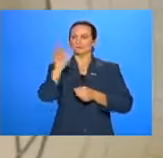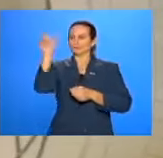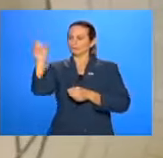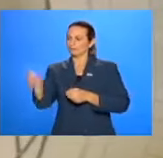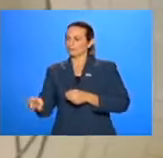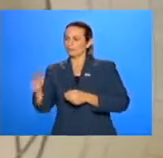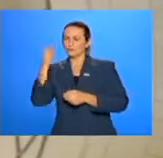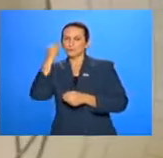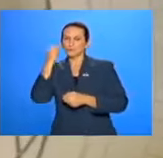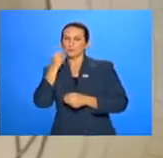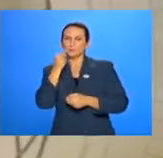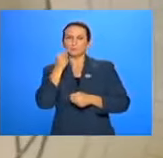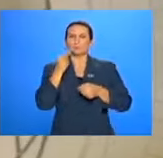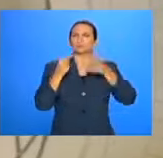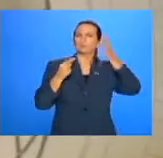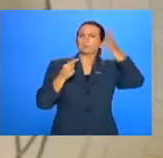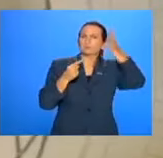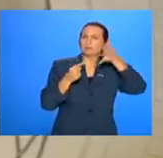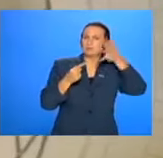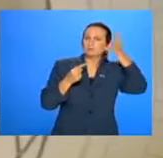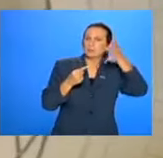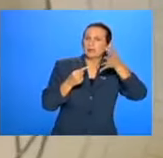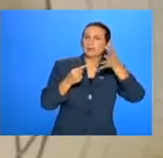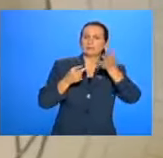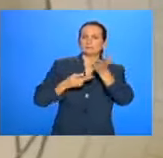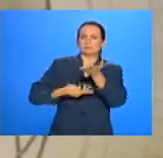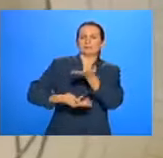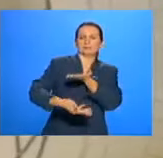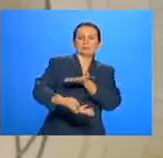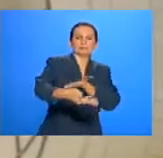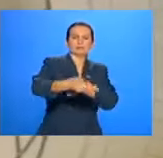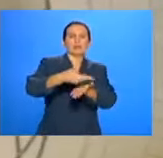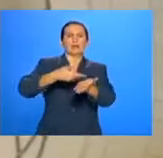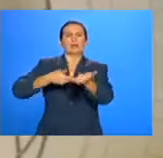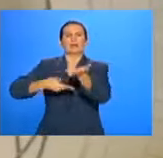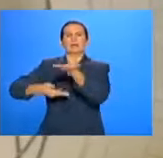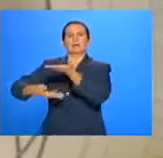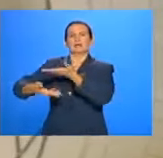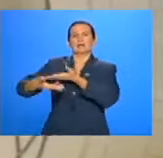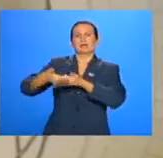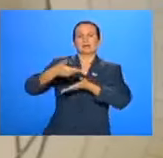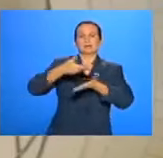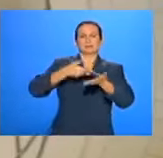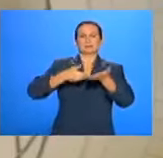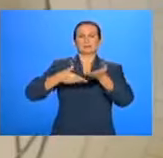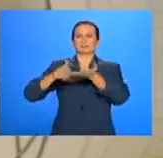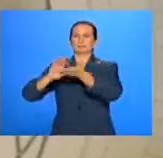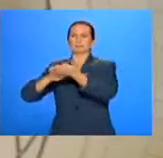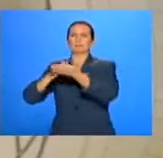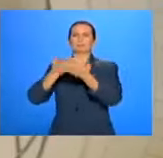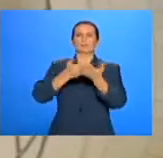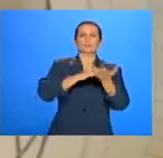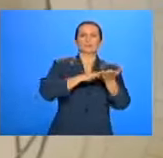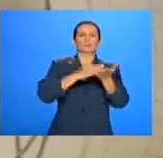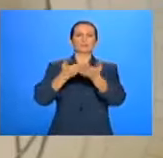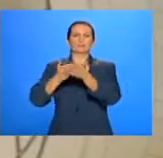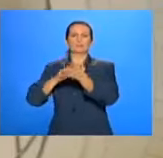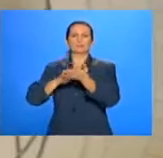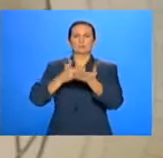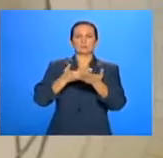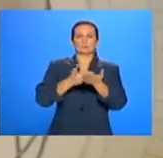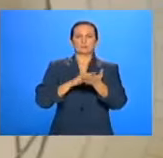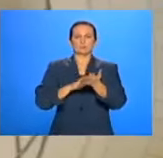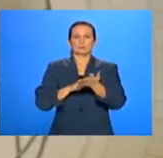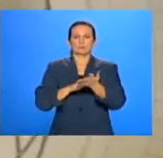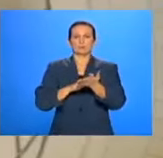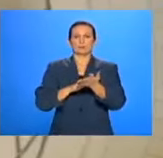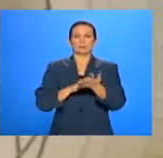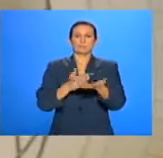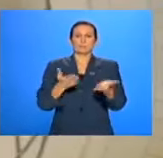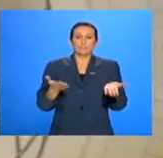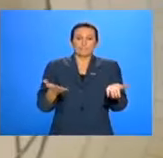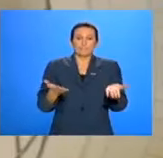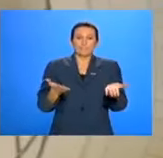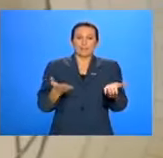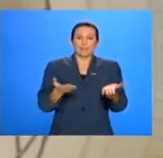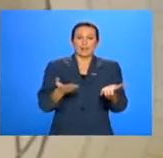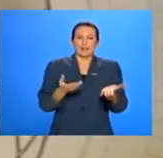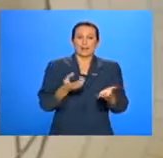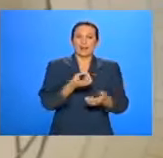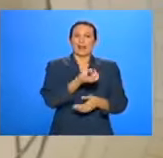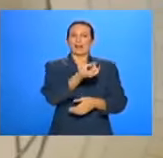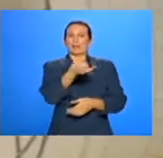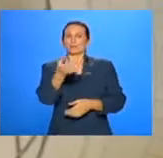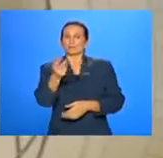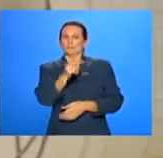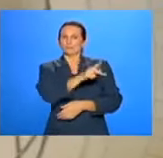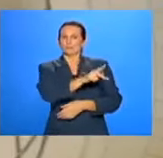um intermediário. E, infelizmente, muitos professores, eles colocam